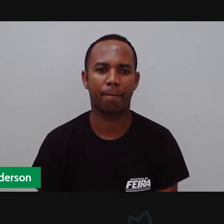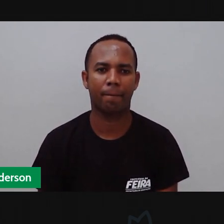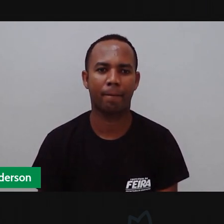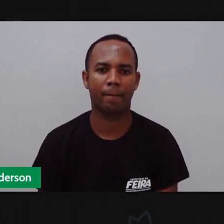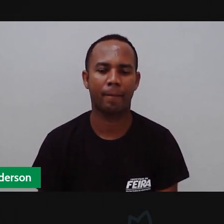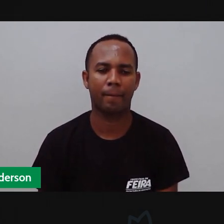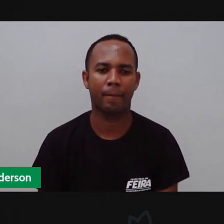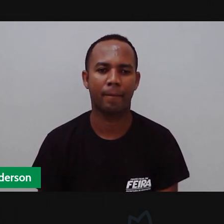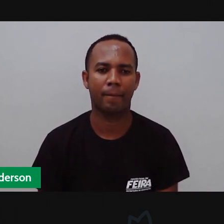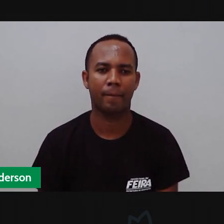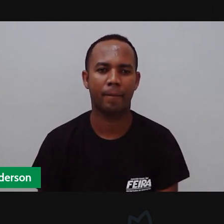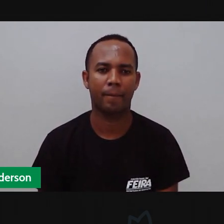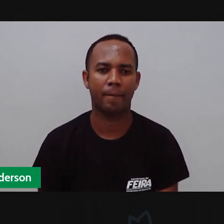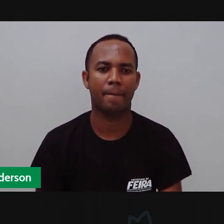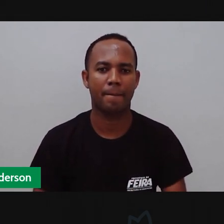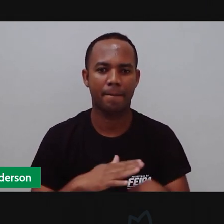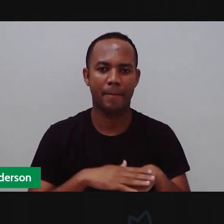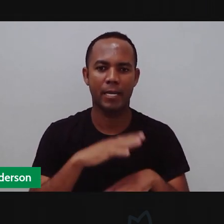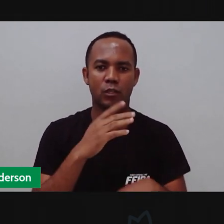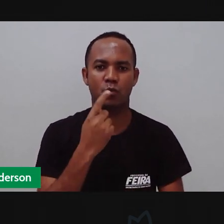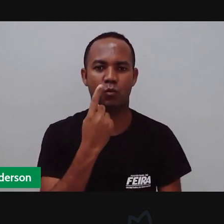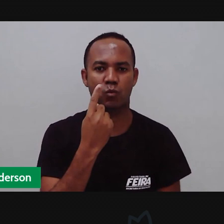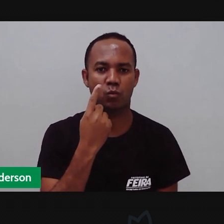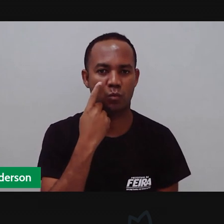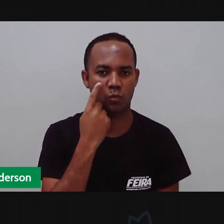Vou botar só mais uma aqui pra você.